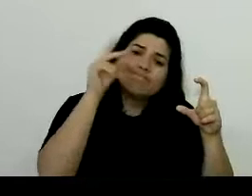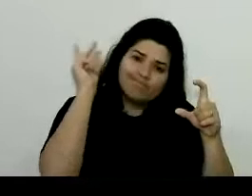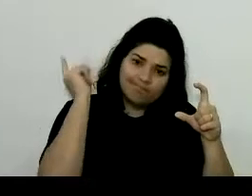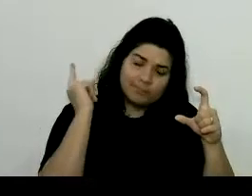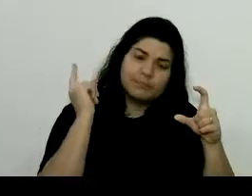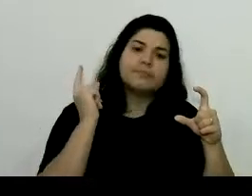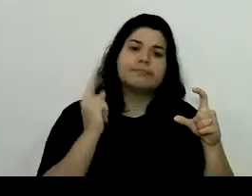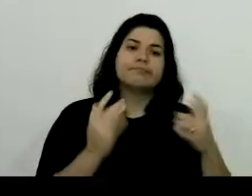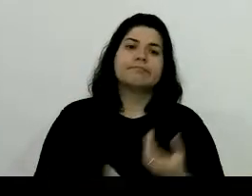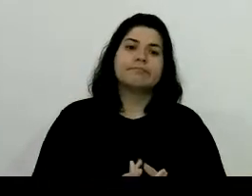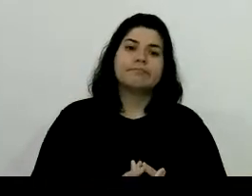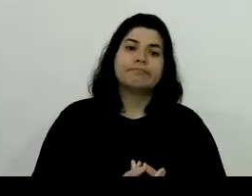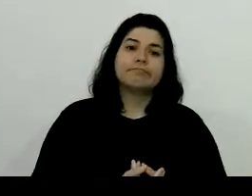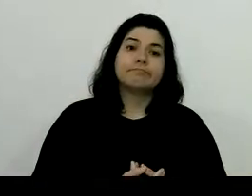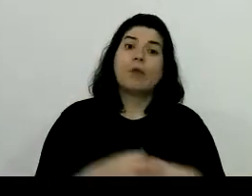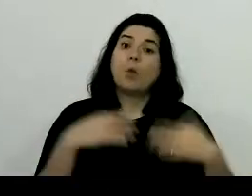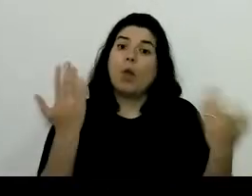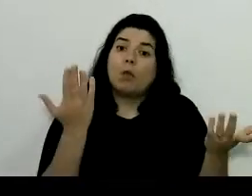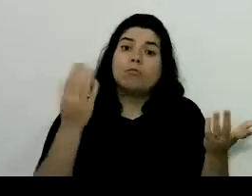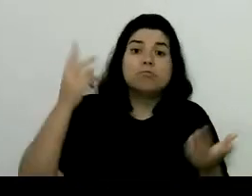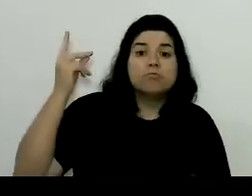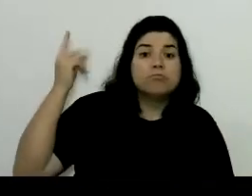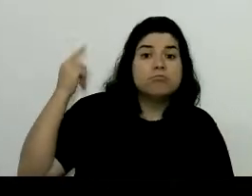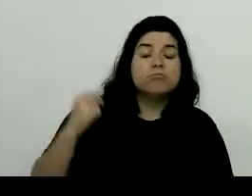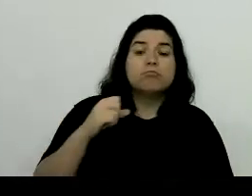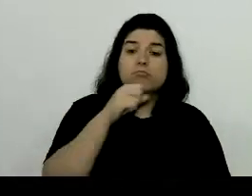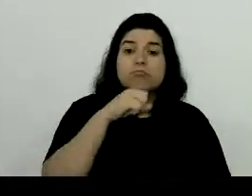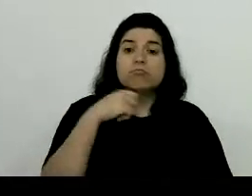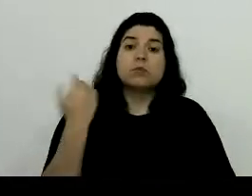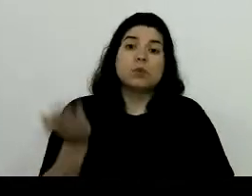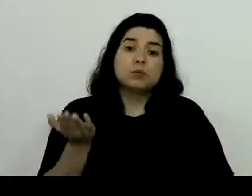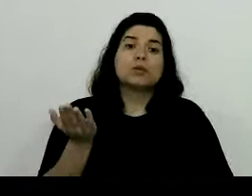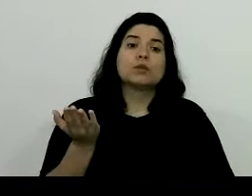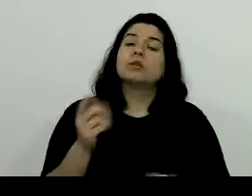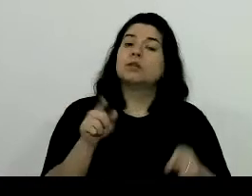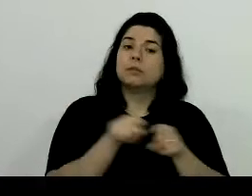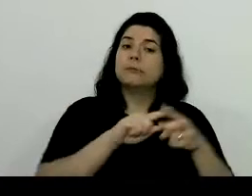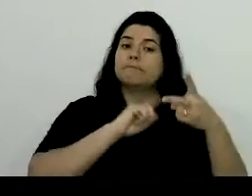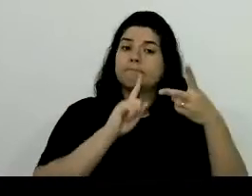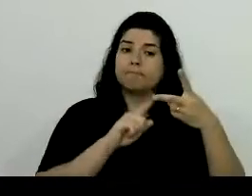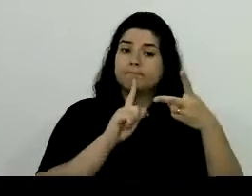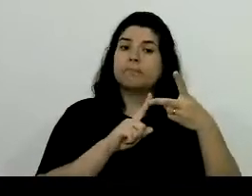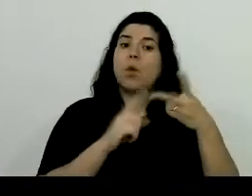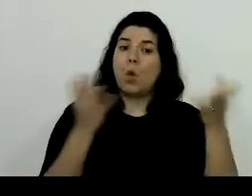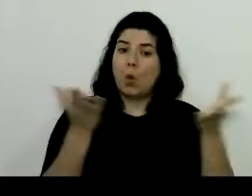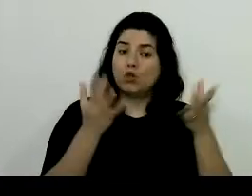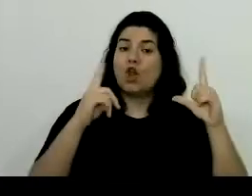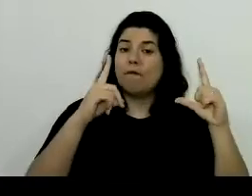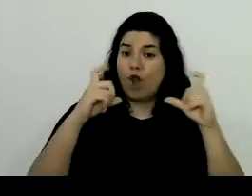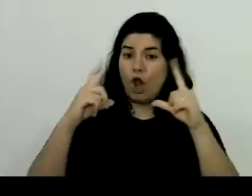pergunta quais passados, né? E o segundo é as fotografias digitais hoje, a sua avaliação e seleção. Seria isso um